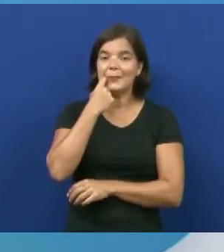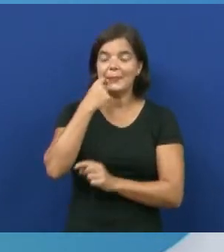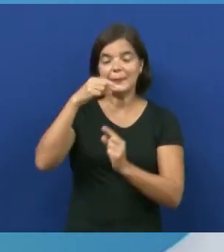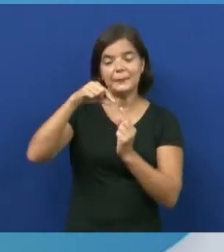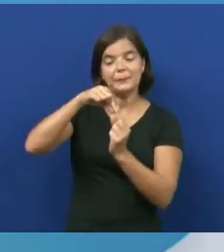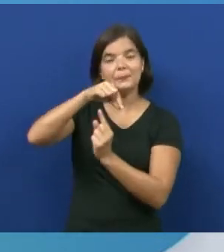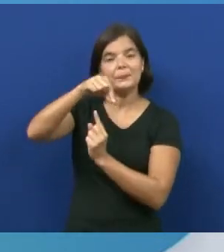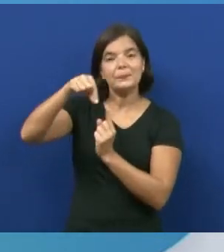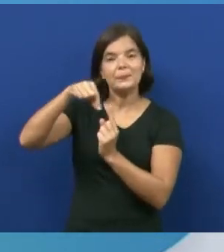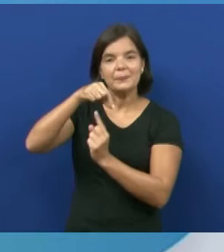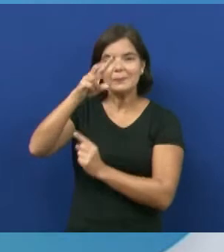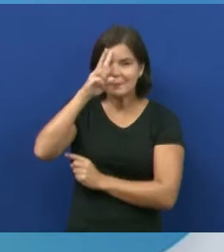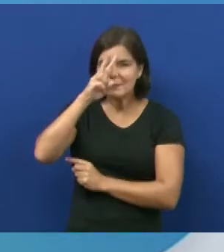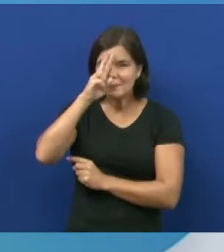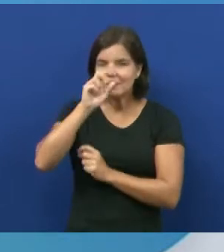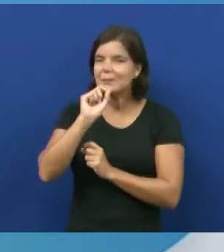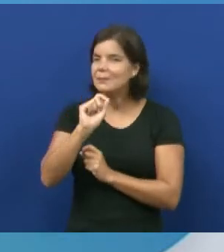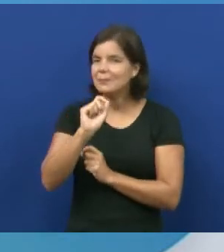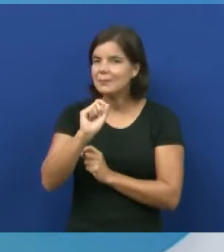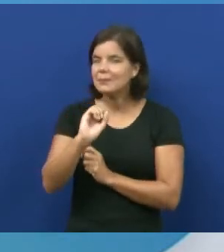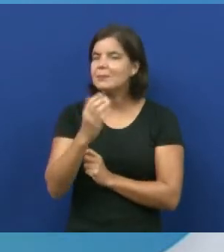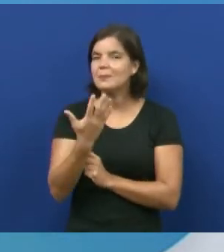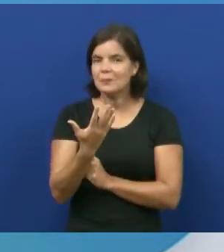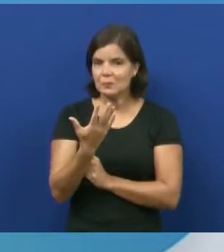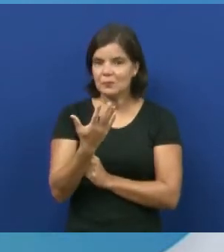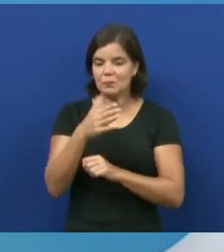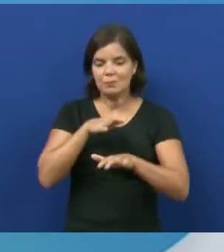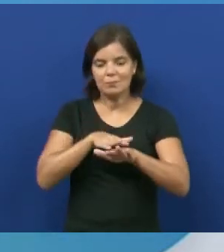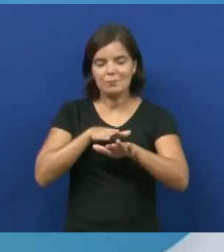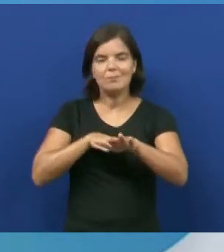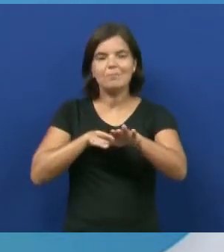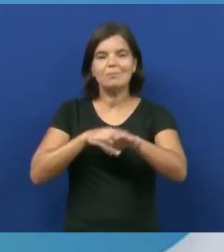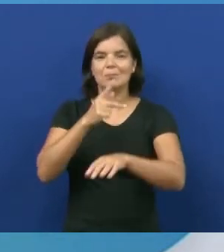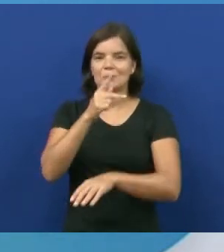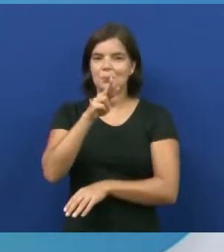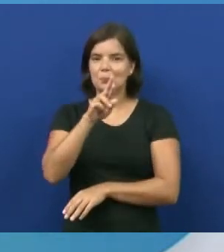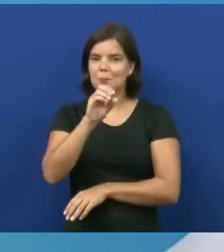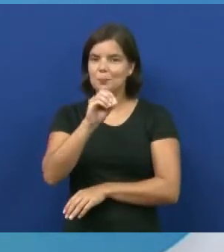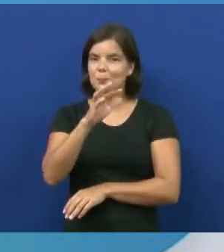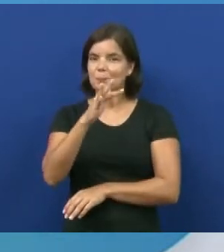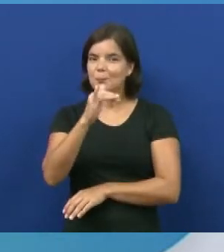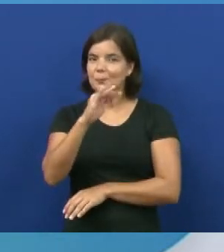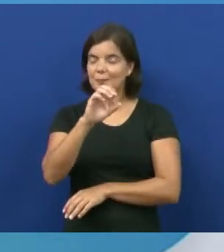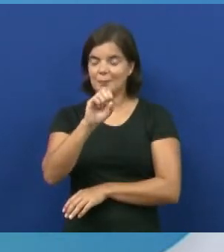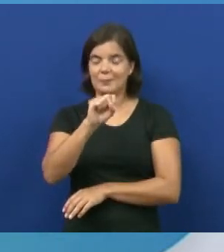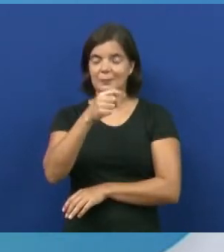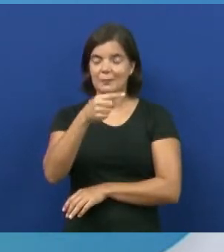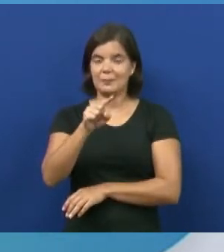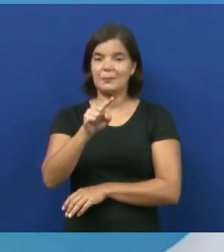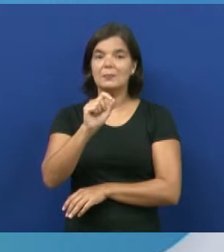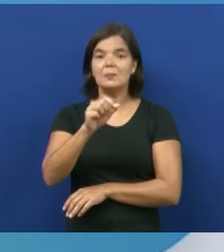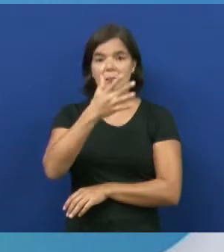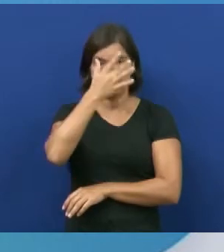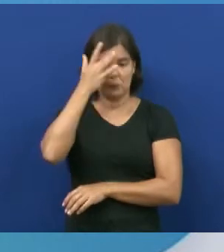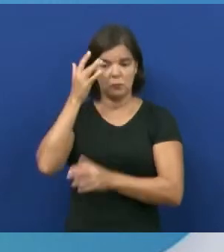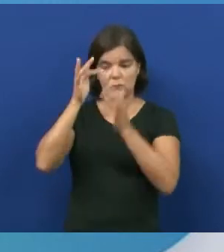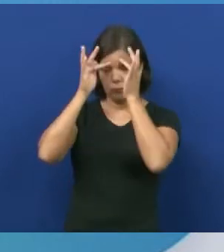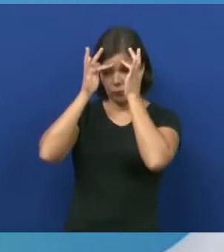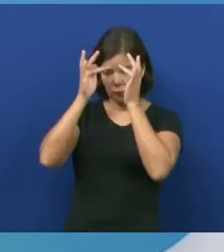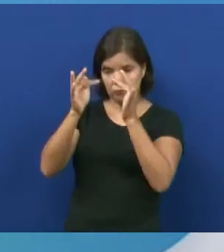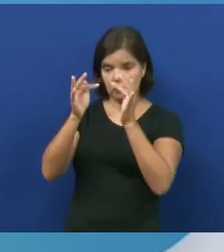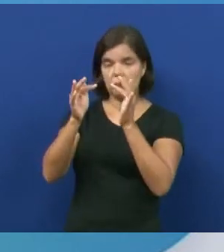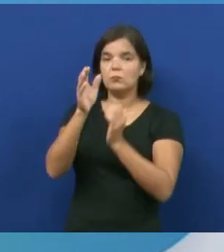coisa? O que é que acontece na procissão? As pessoas, geralmente são os fiéis da